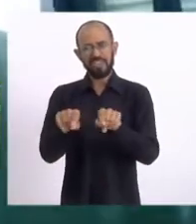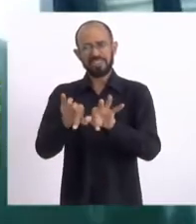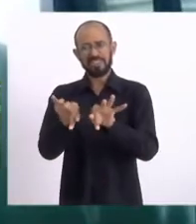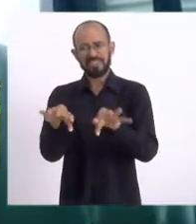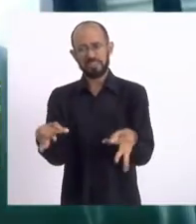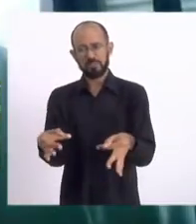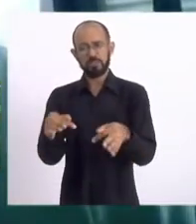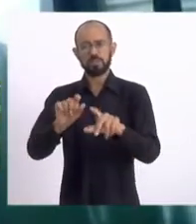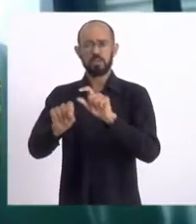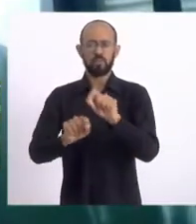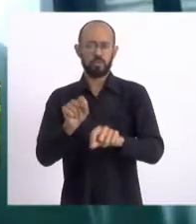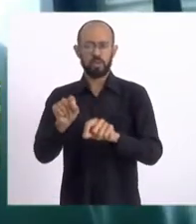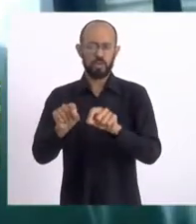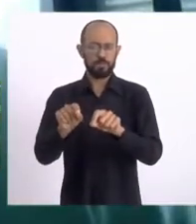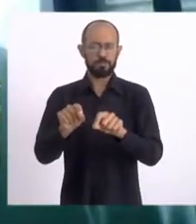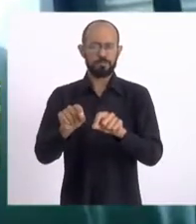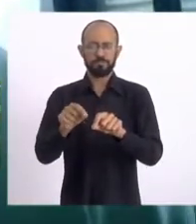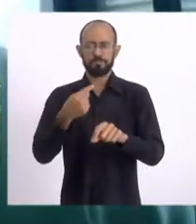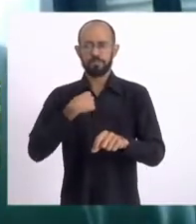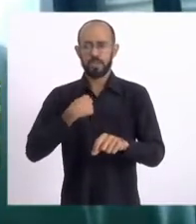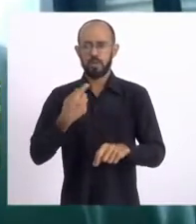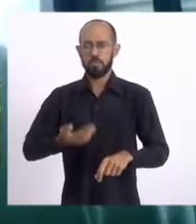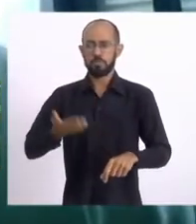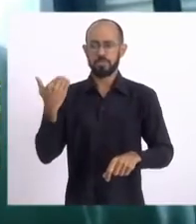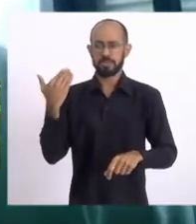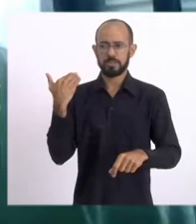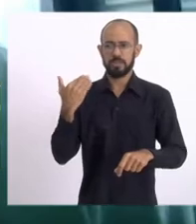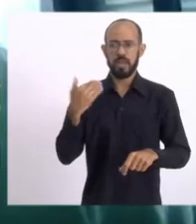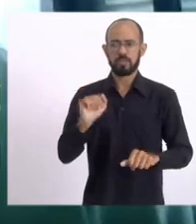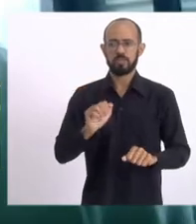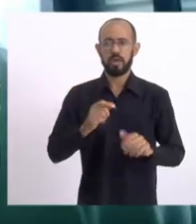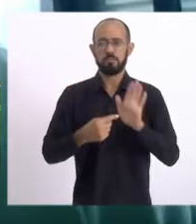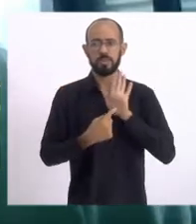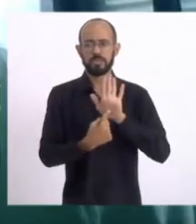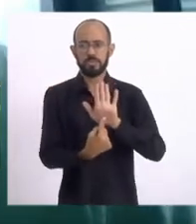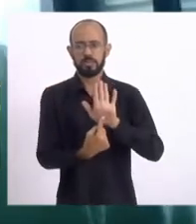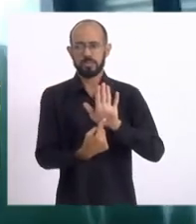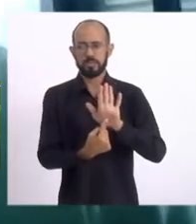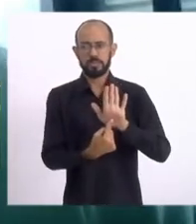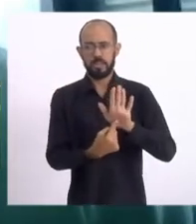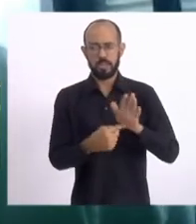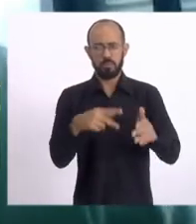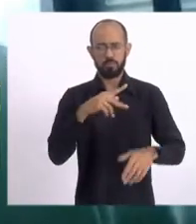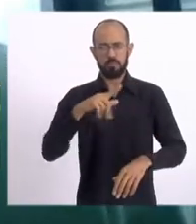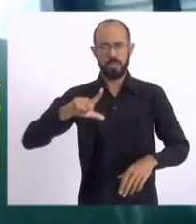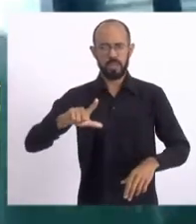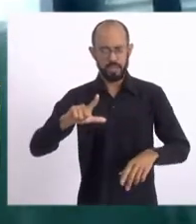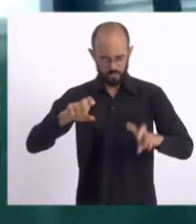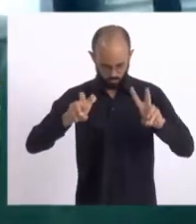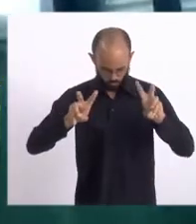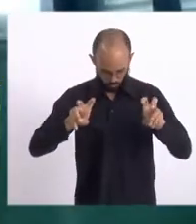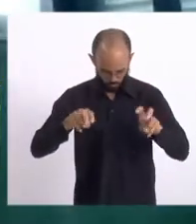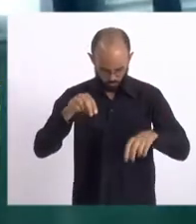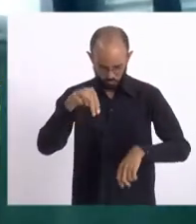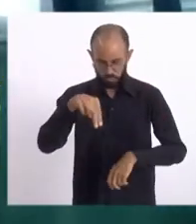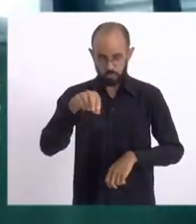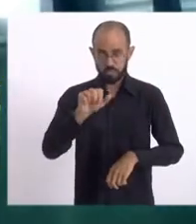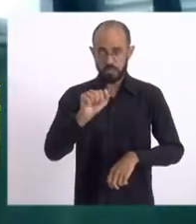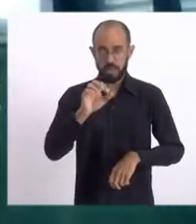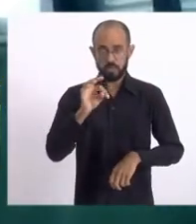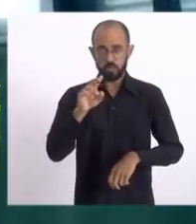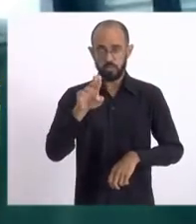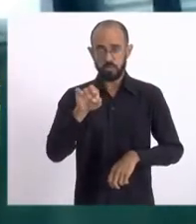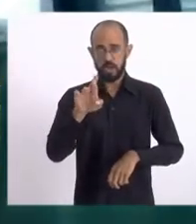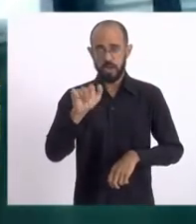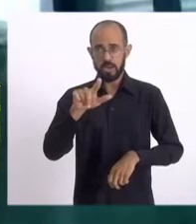é o seguinte. Eu, no passado, apresentei um projeto sobre os naturalistas, que eu perdi por um voto